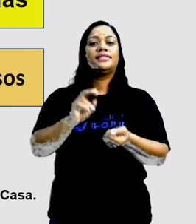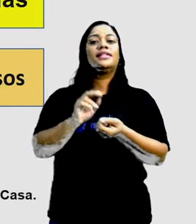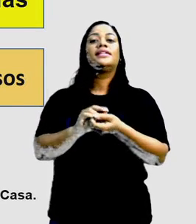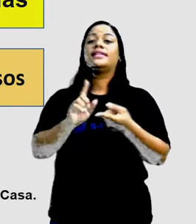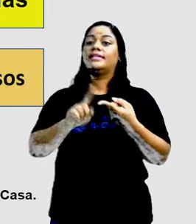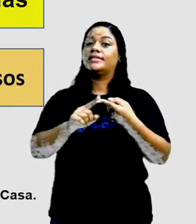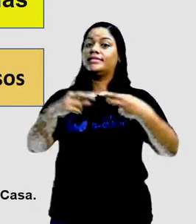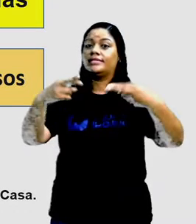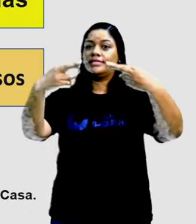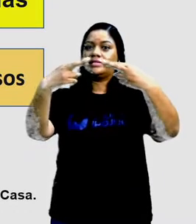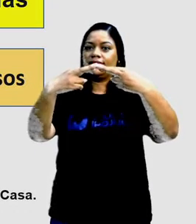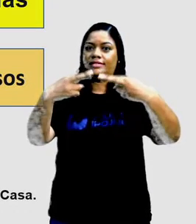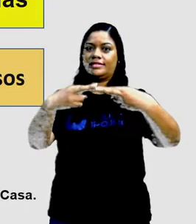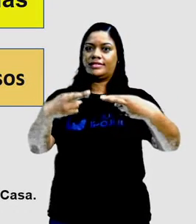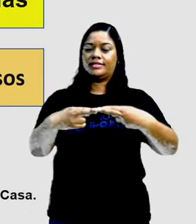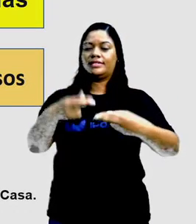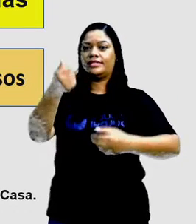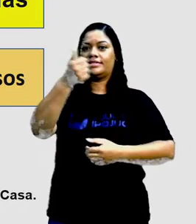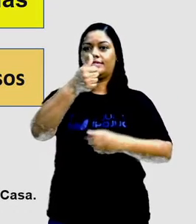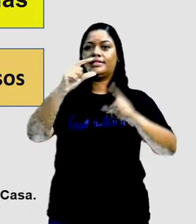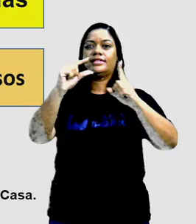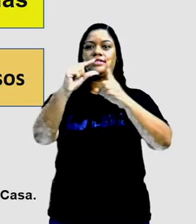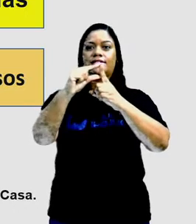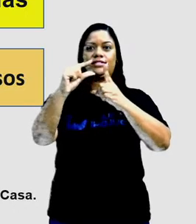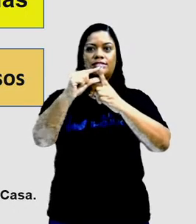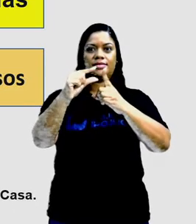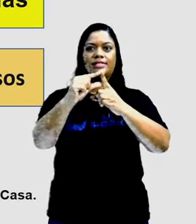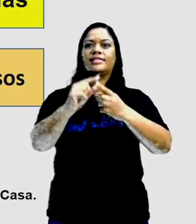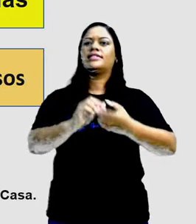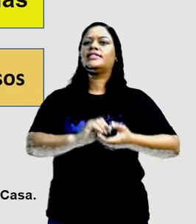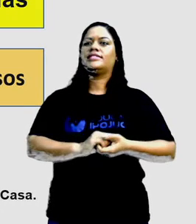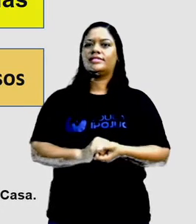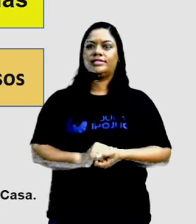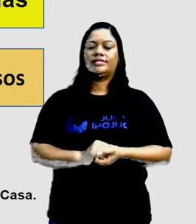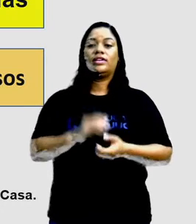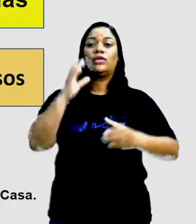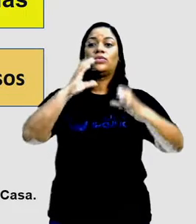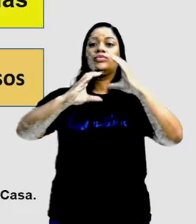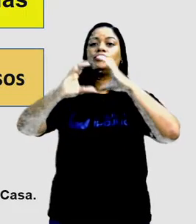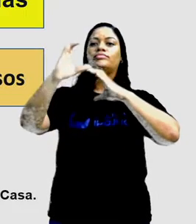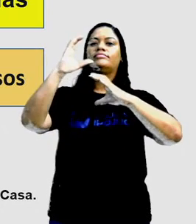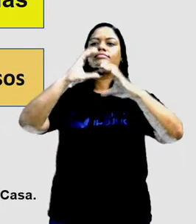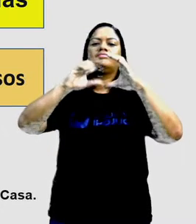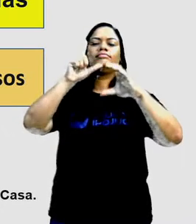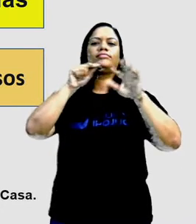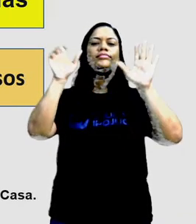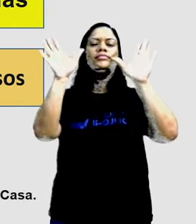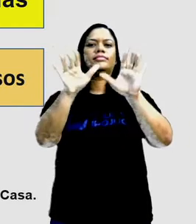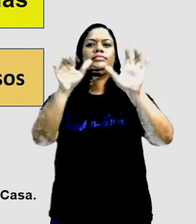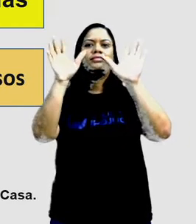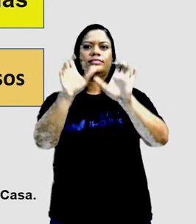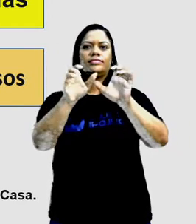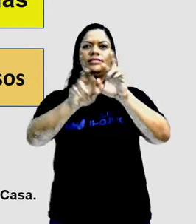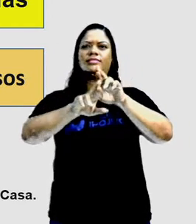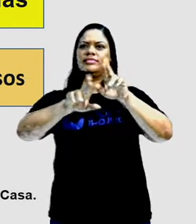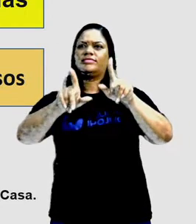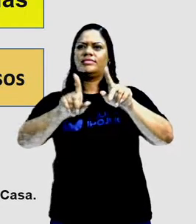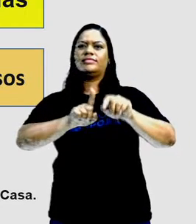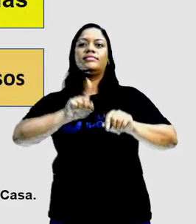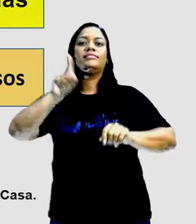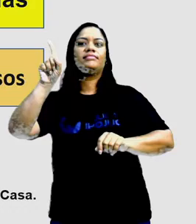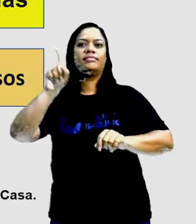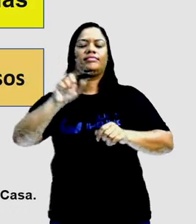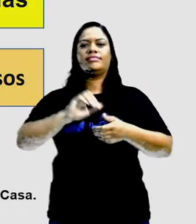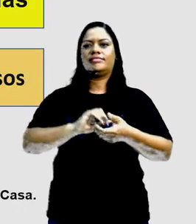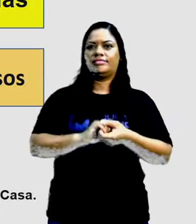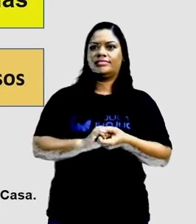rimas. Veja na primeira estrofe as palavras que rimam. Onde canta o sabiá, não gorjeiam como lá.